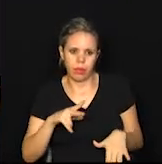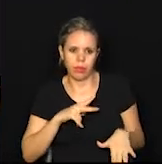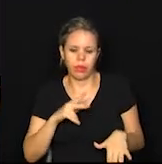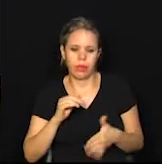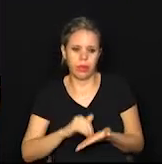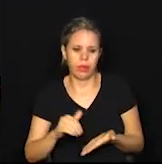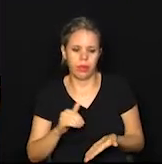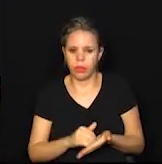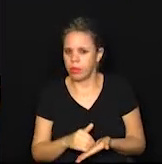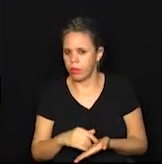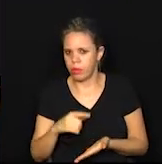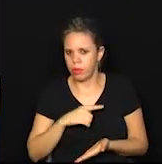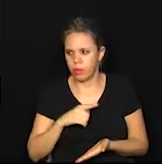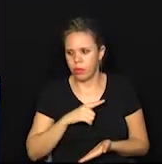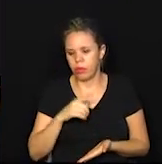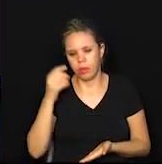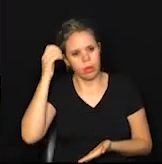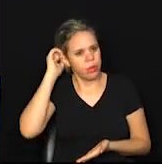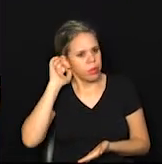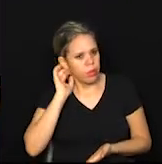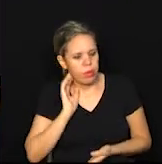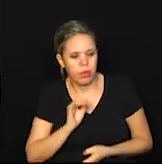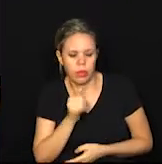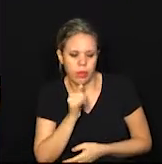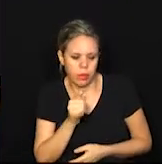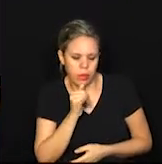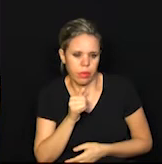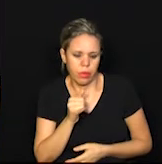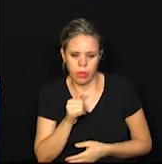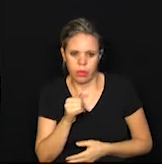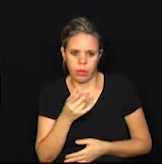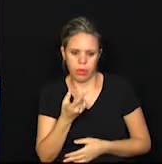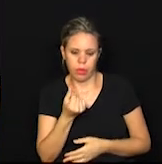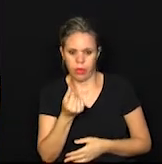vai haver um preço público.